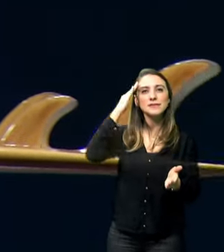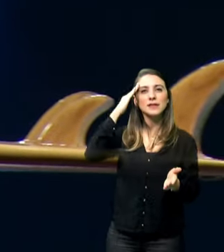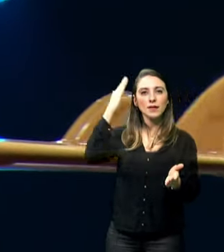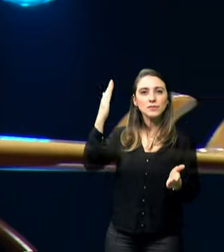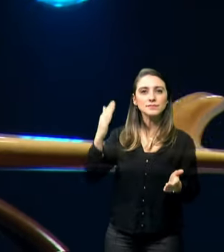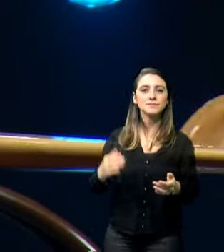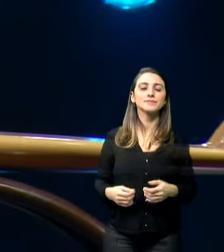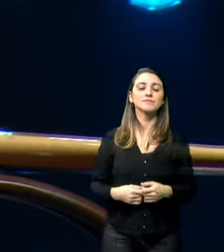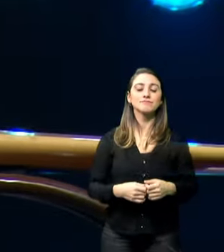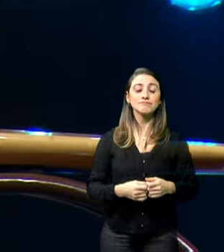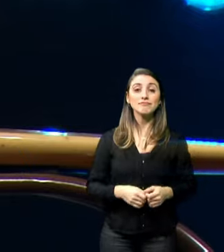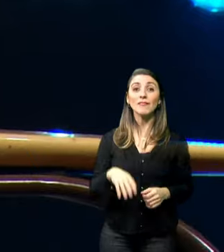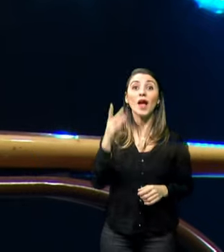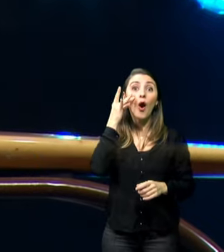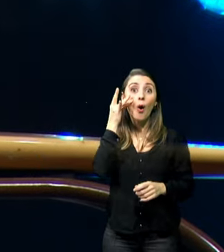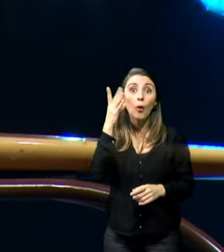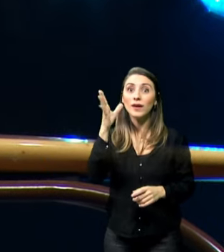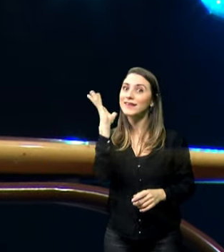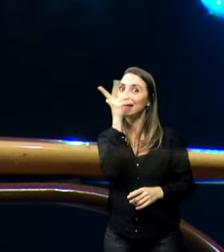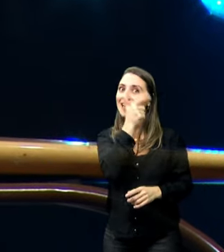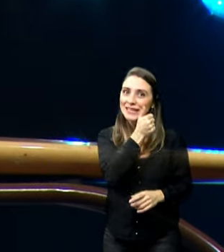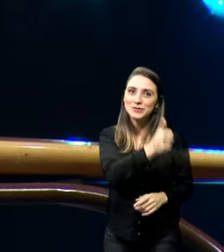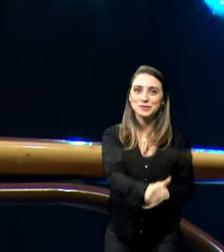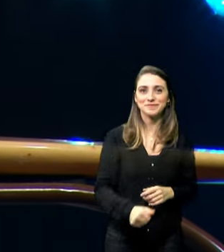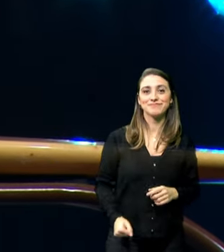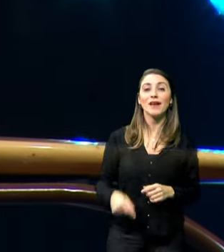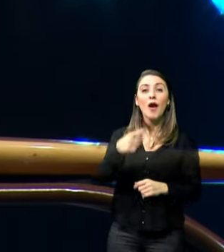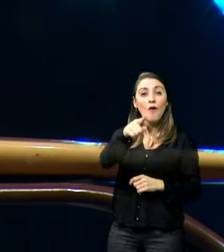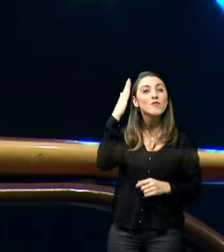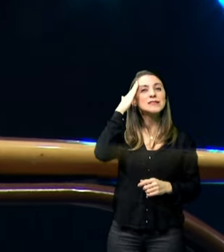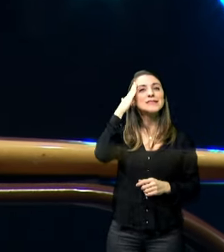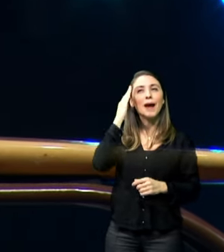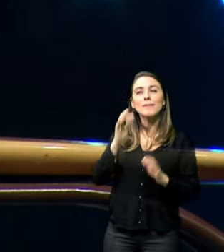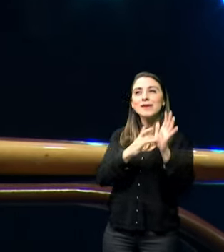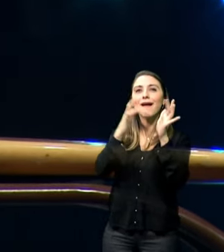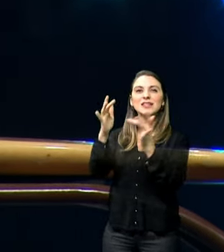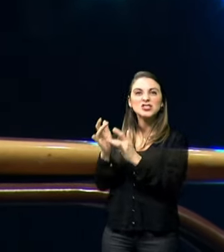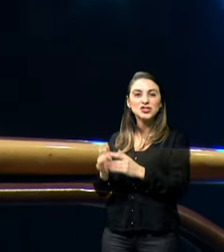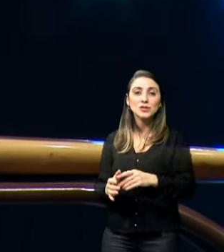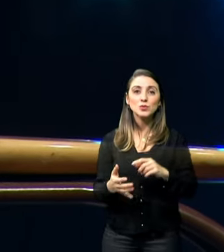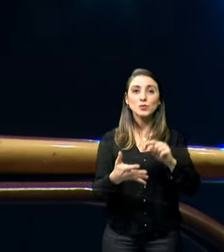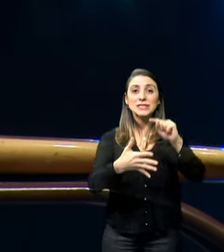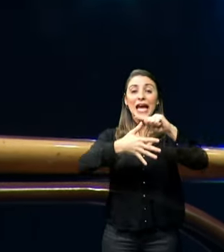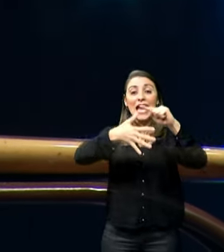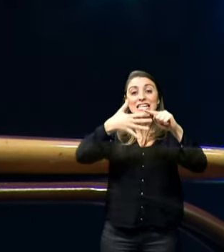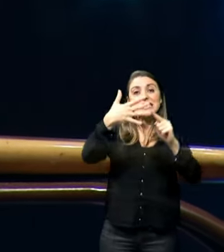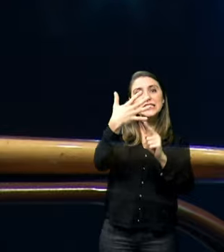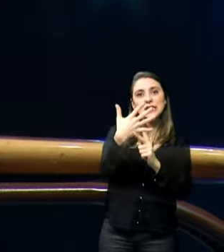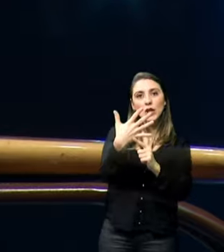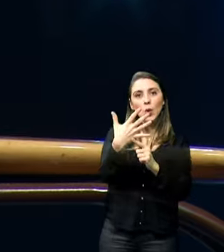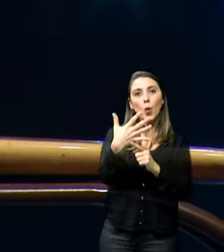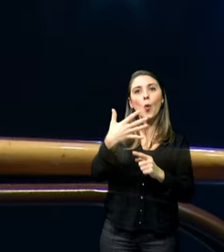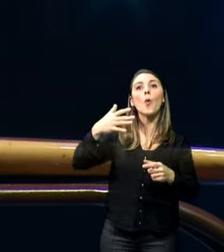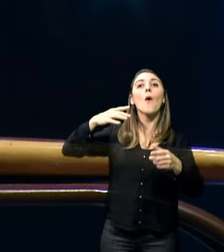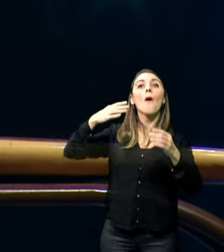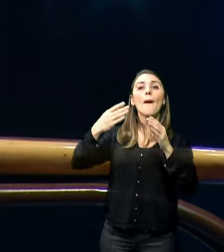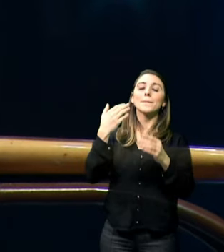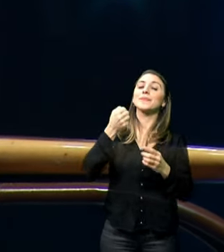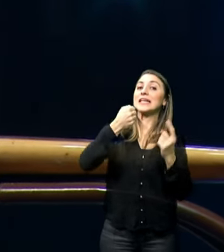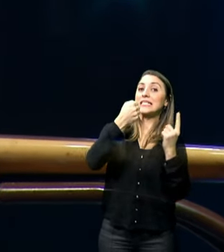Agora, olha que coisa linda. Você sabia que Jesus tinha 5 níveis de relacionamento? Jesus tinha